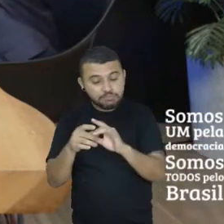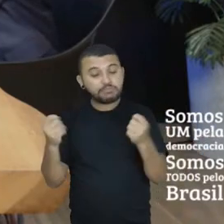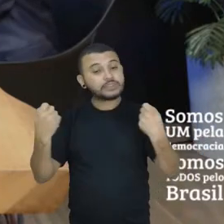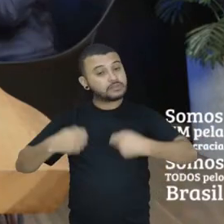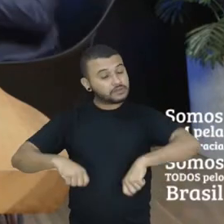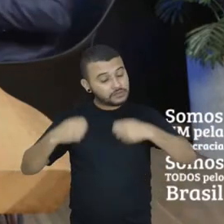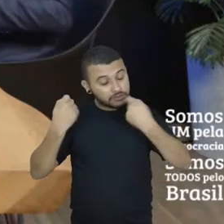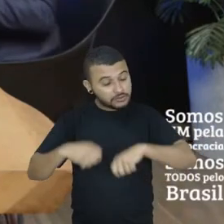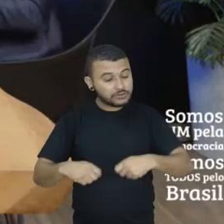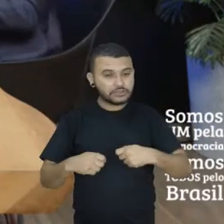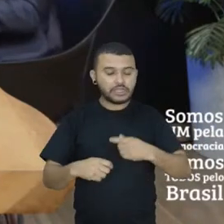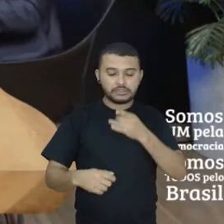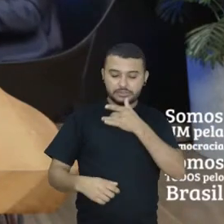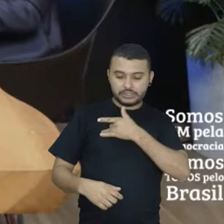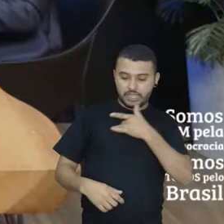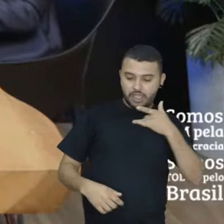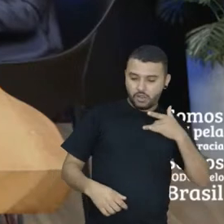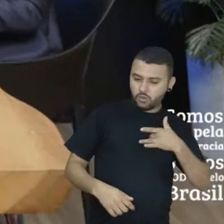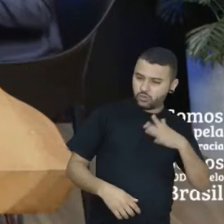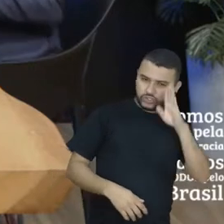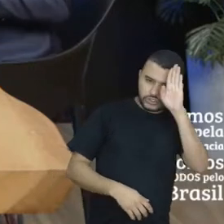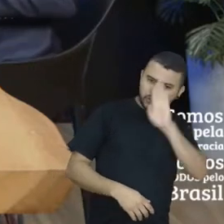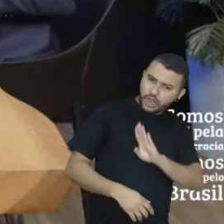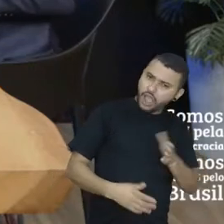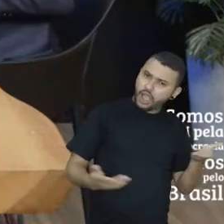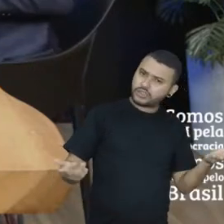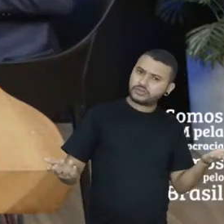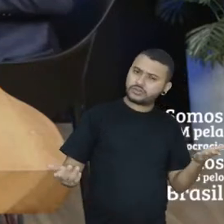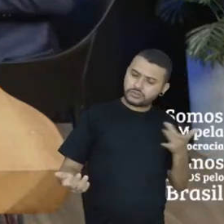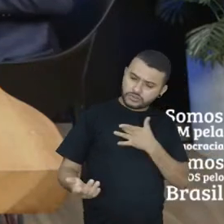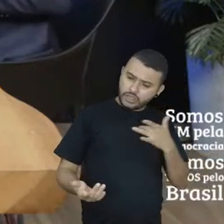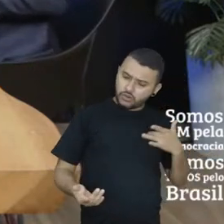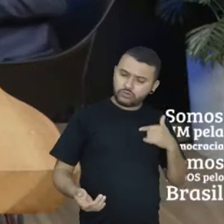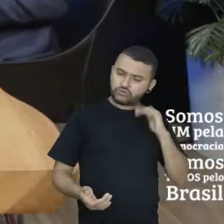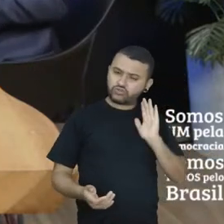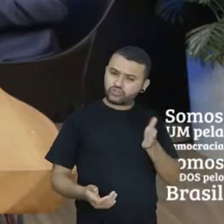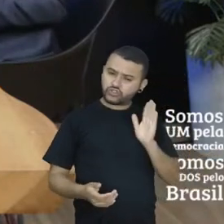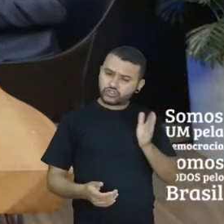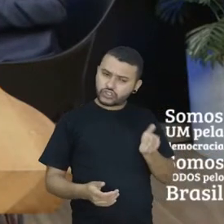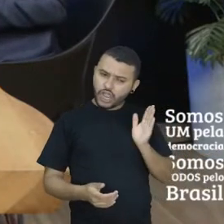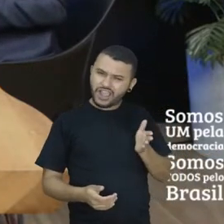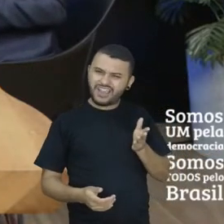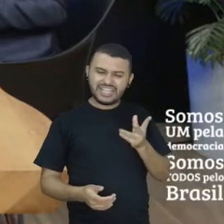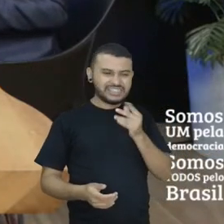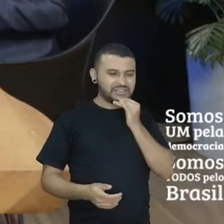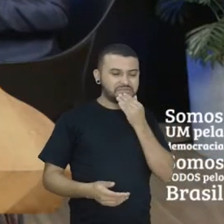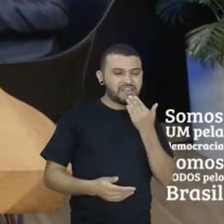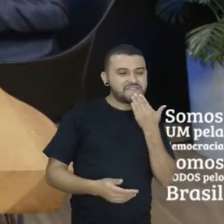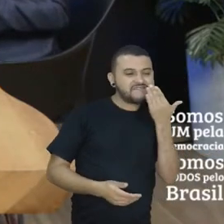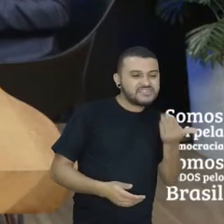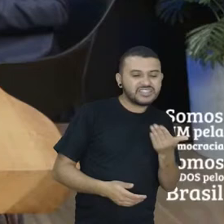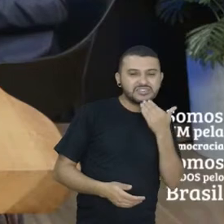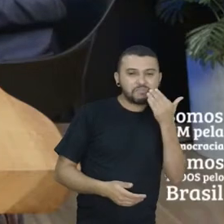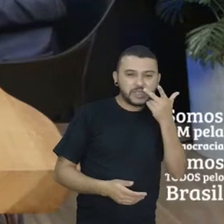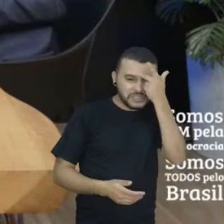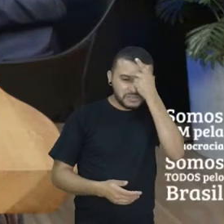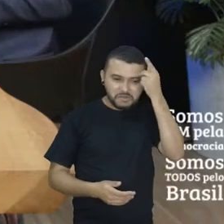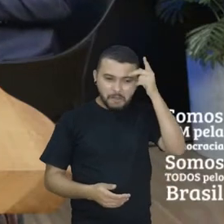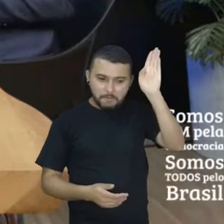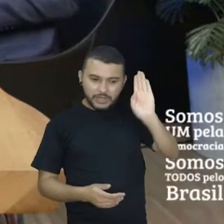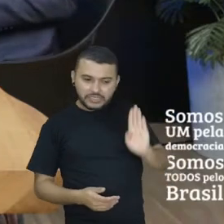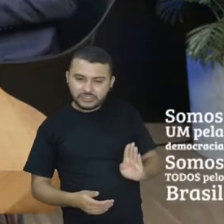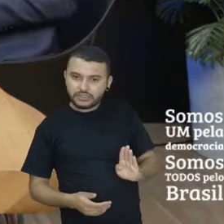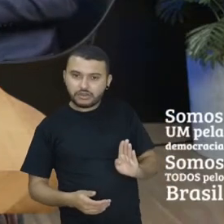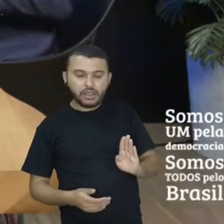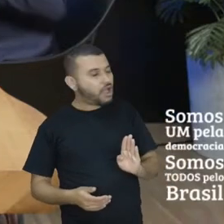social. Saúde gratuita. Eu fui constituinte. Ninguém faz favor de atender um brasileiro ou uma brasileira.